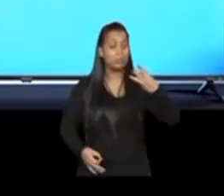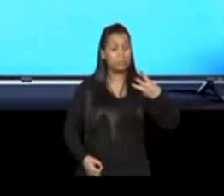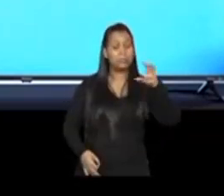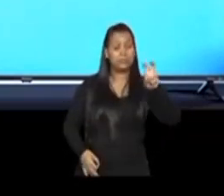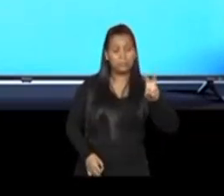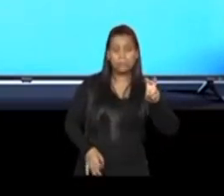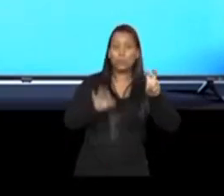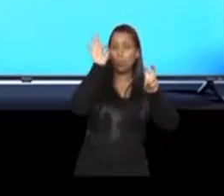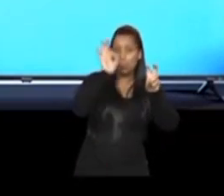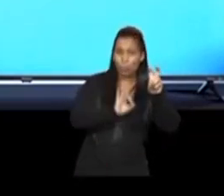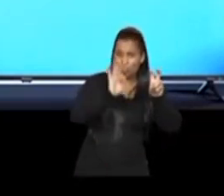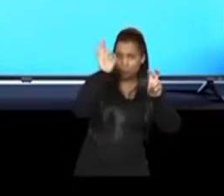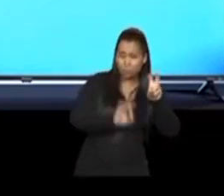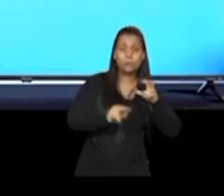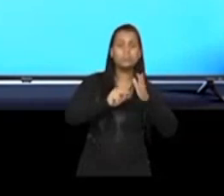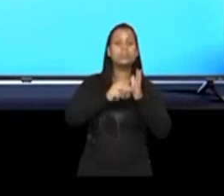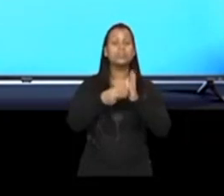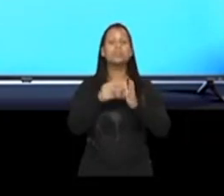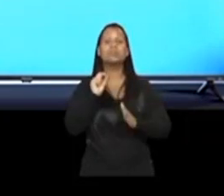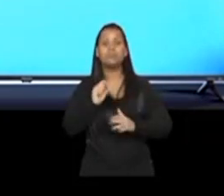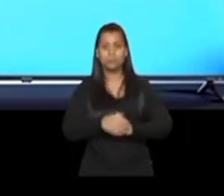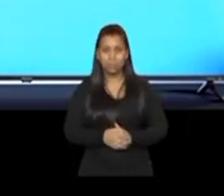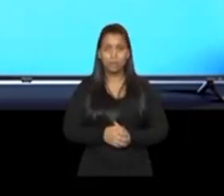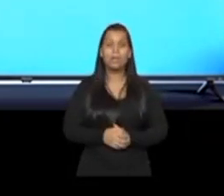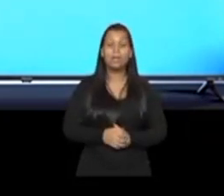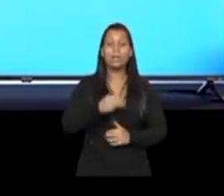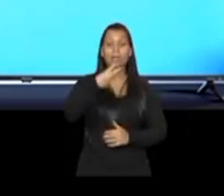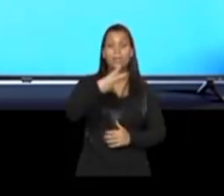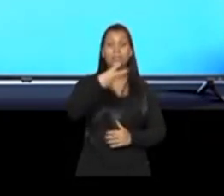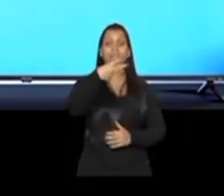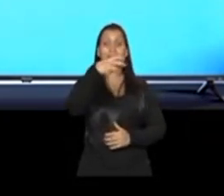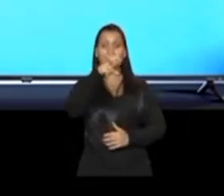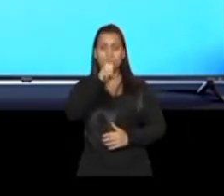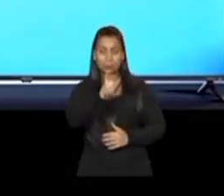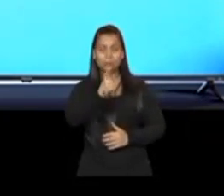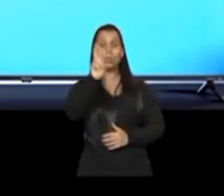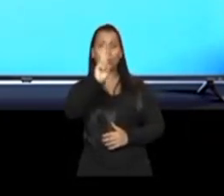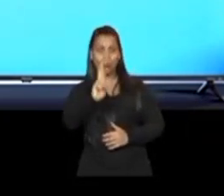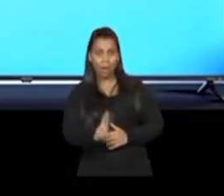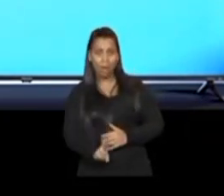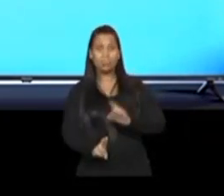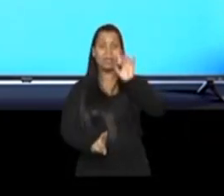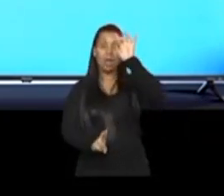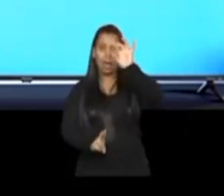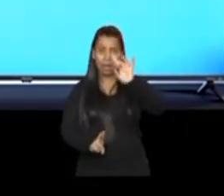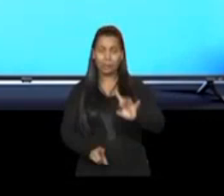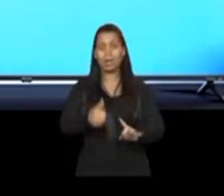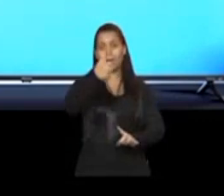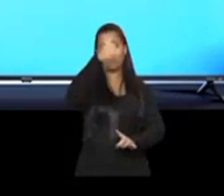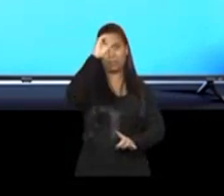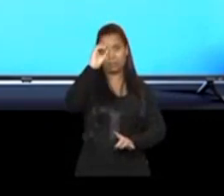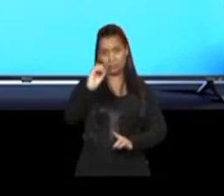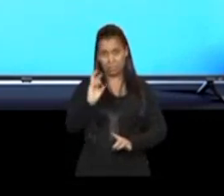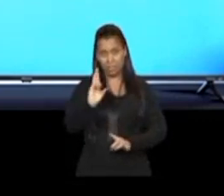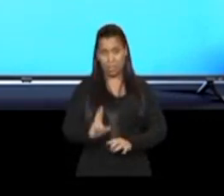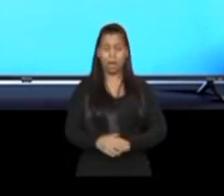35% de desconto significa R$ 35 de desconto a cada R$ 100. Agora vamos pensar juntos.